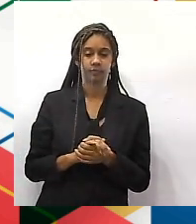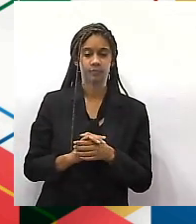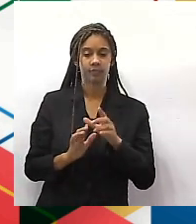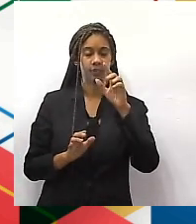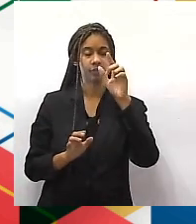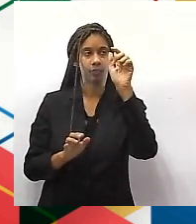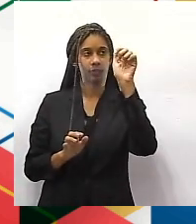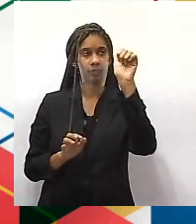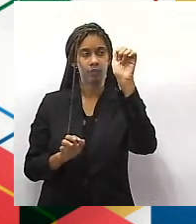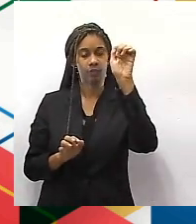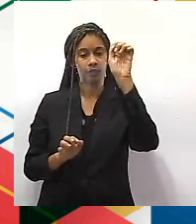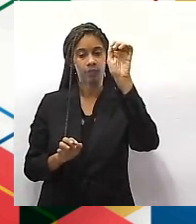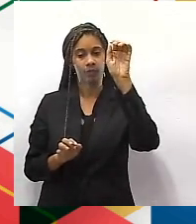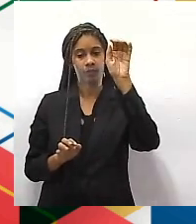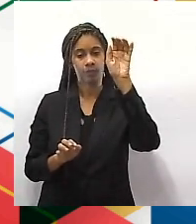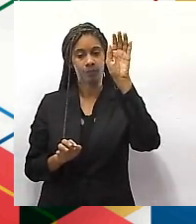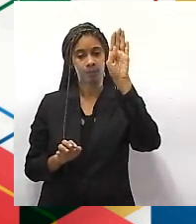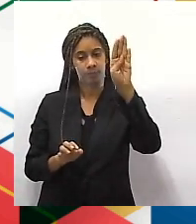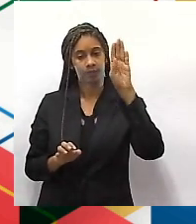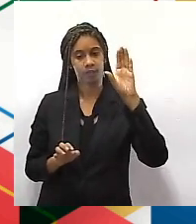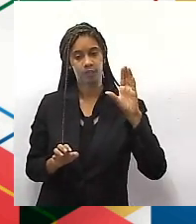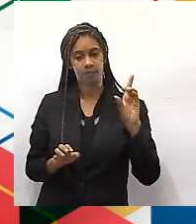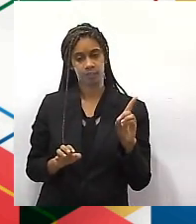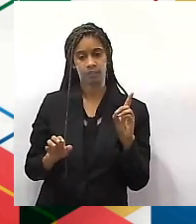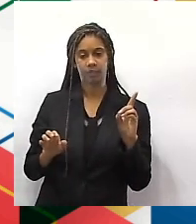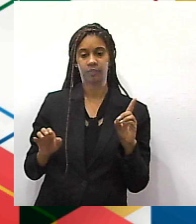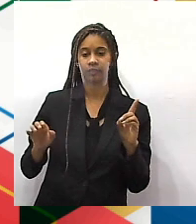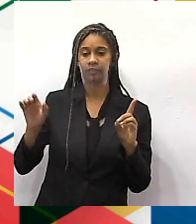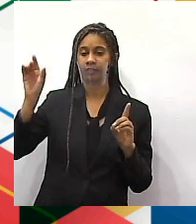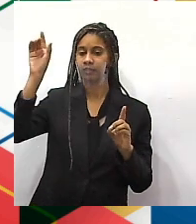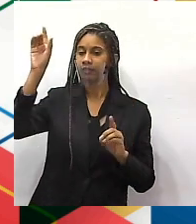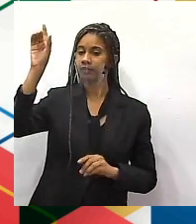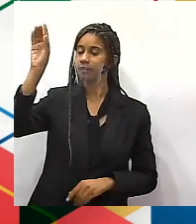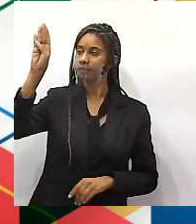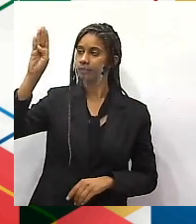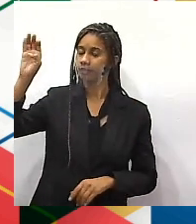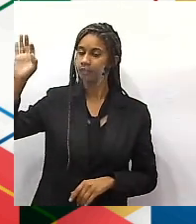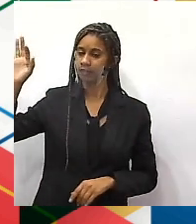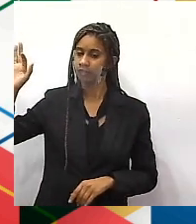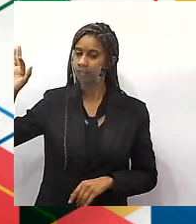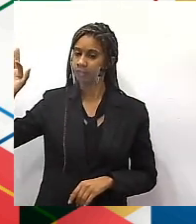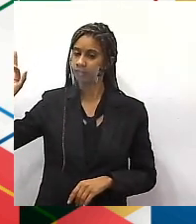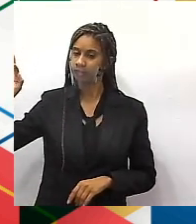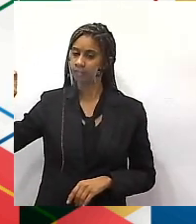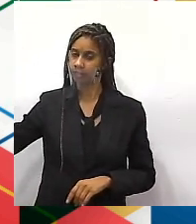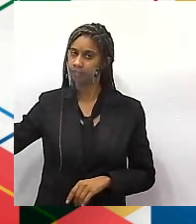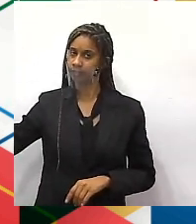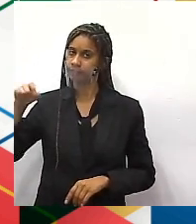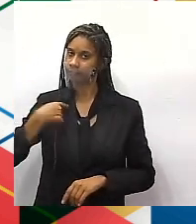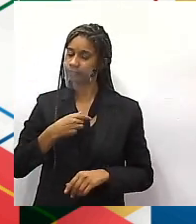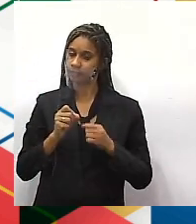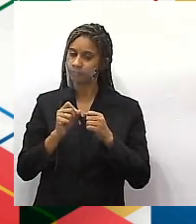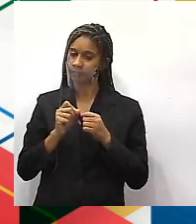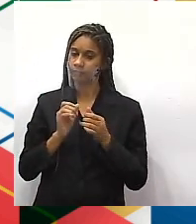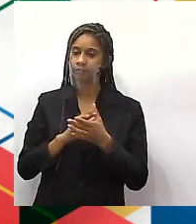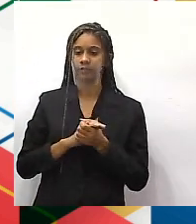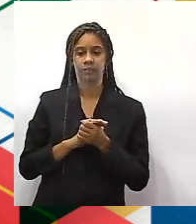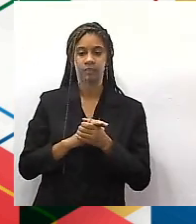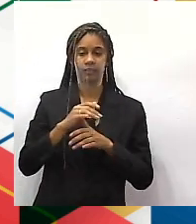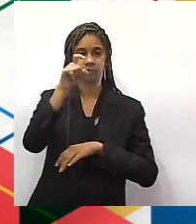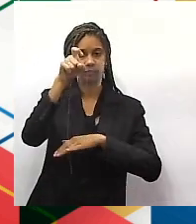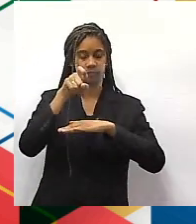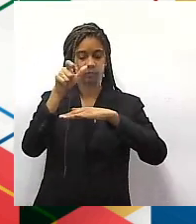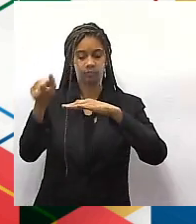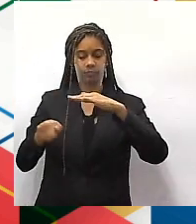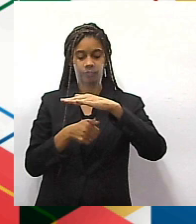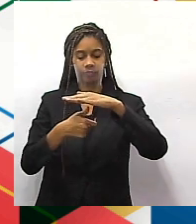Então, X está para 13, assim como 8